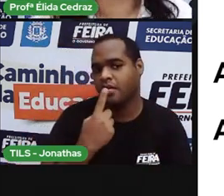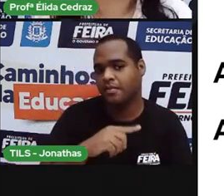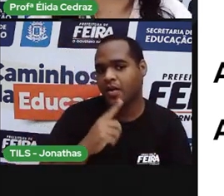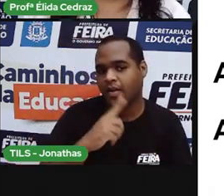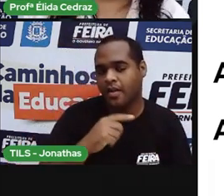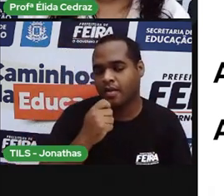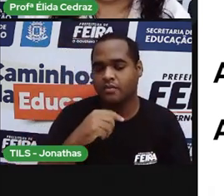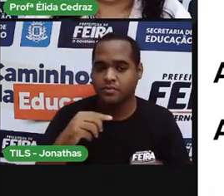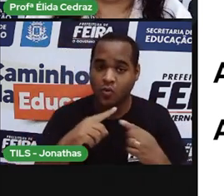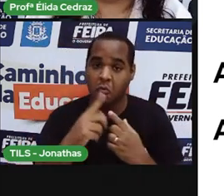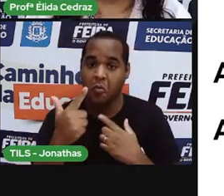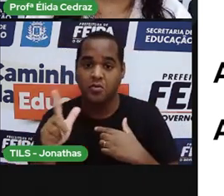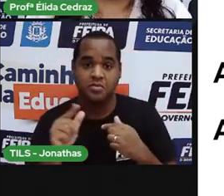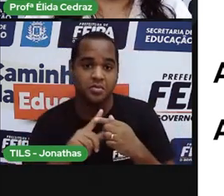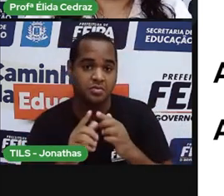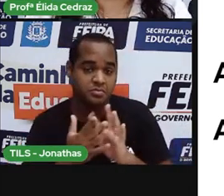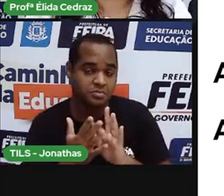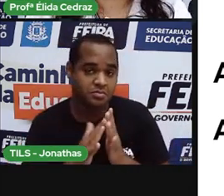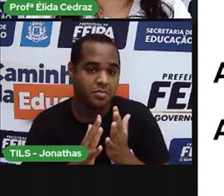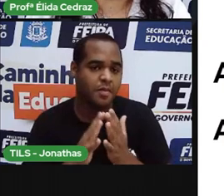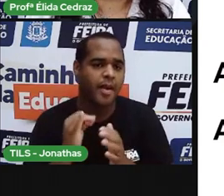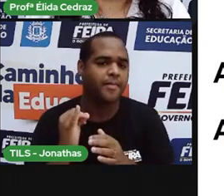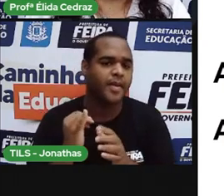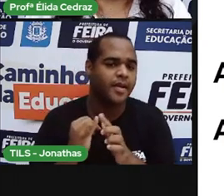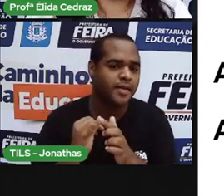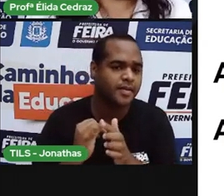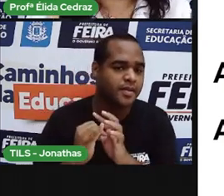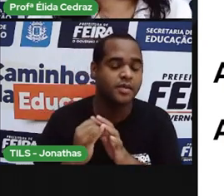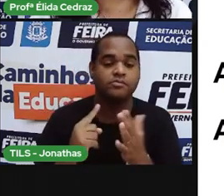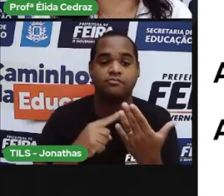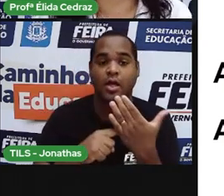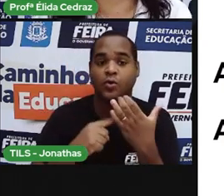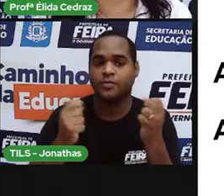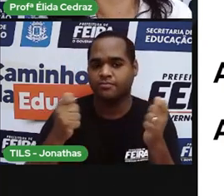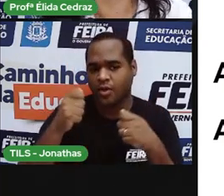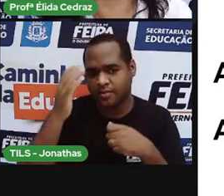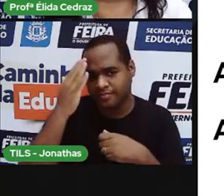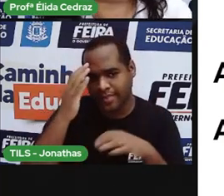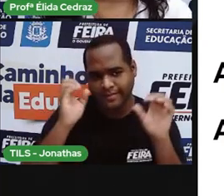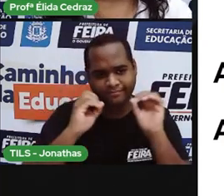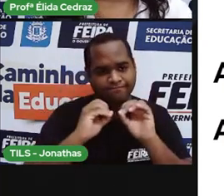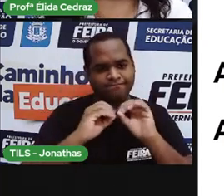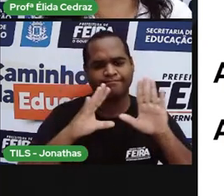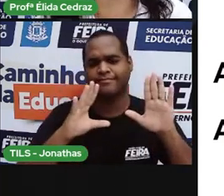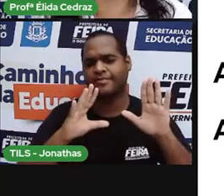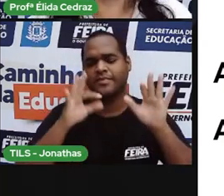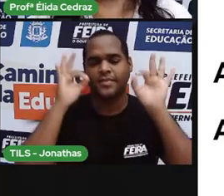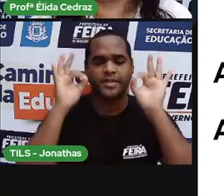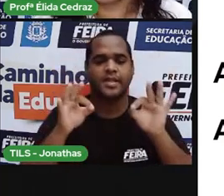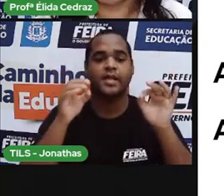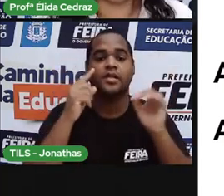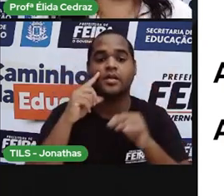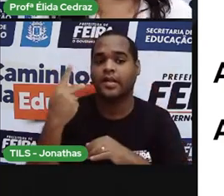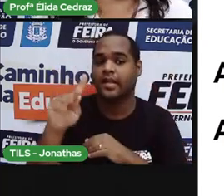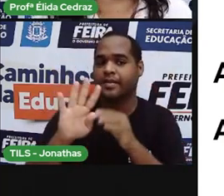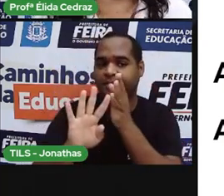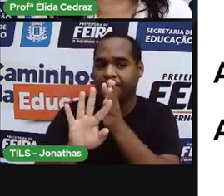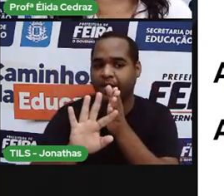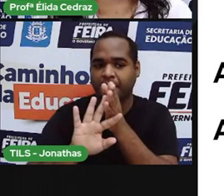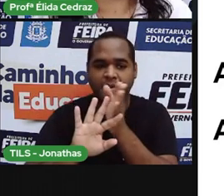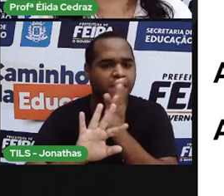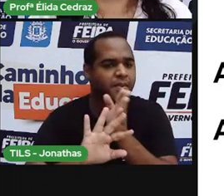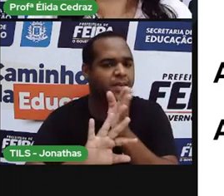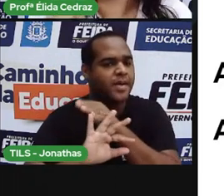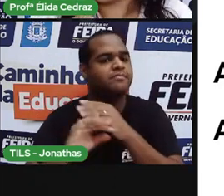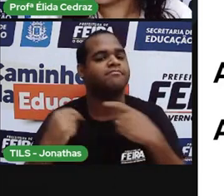mindinho ajuda muito a vocês entenderem que esse espaço é muito